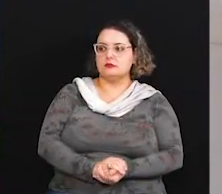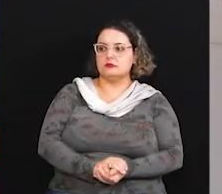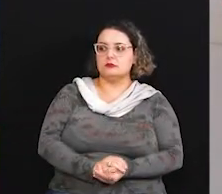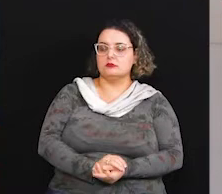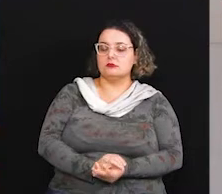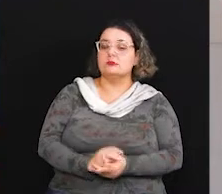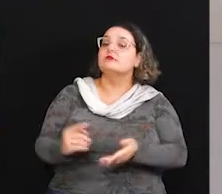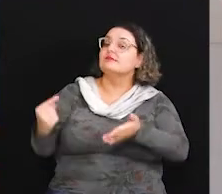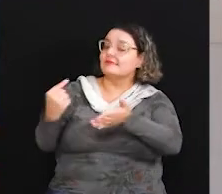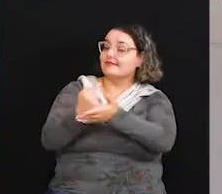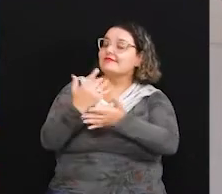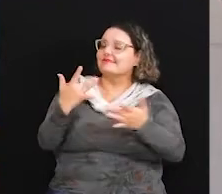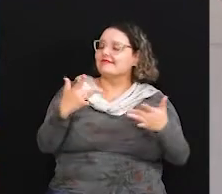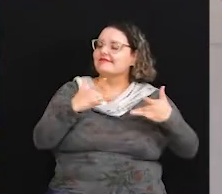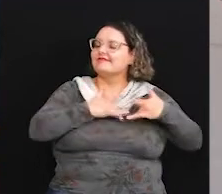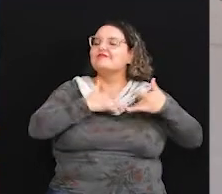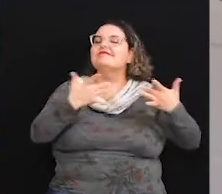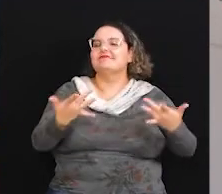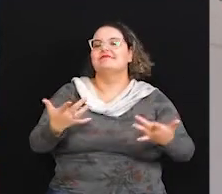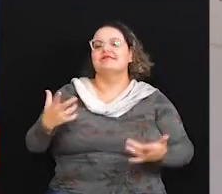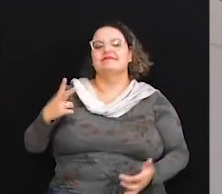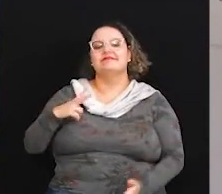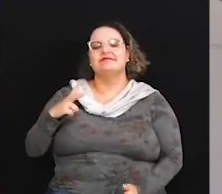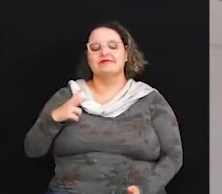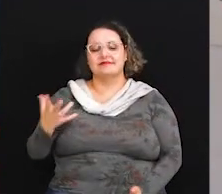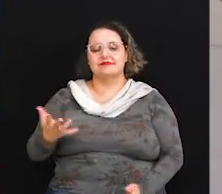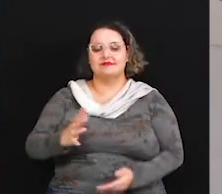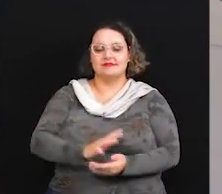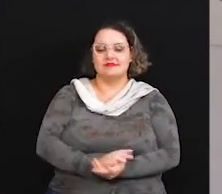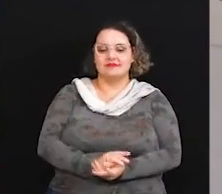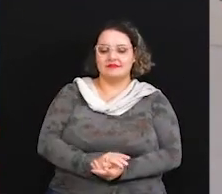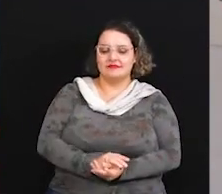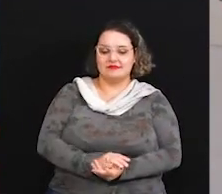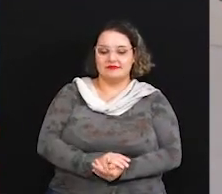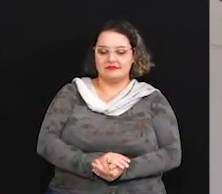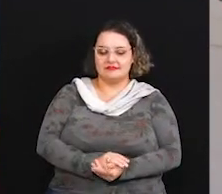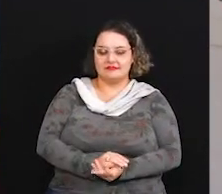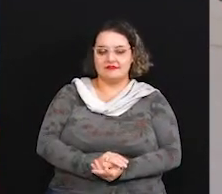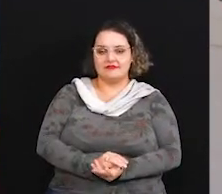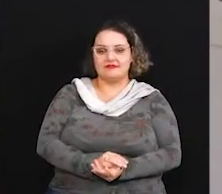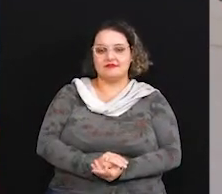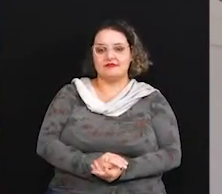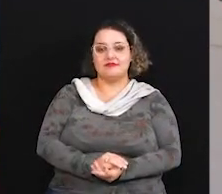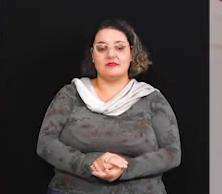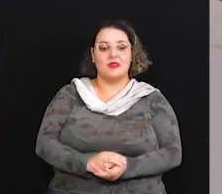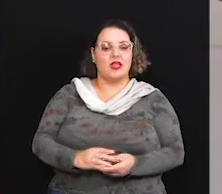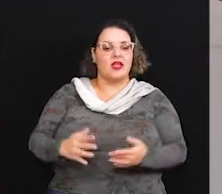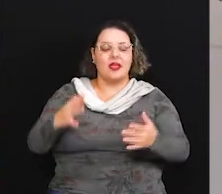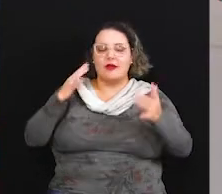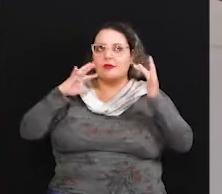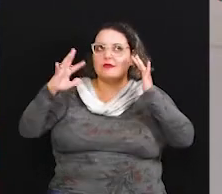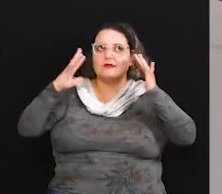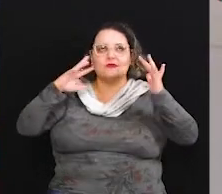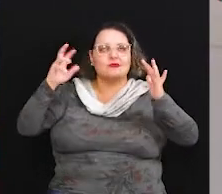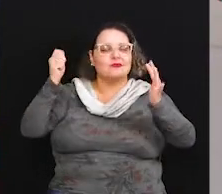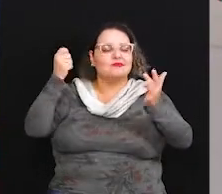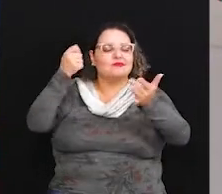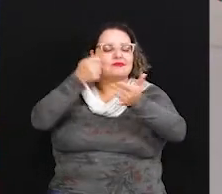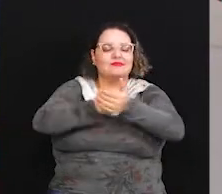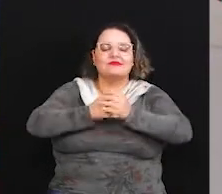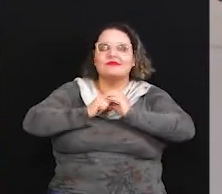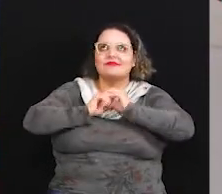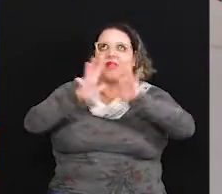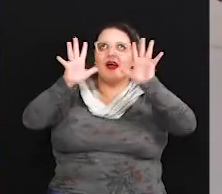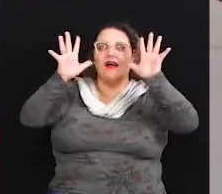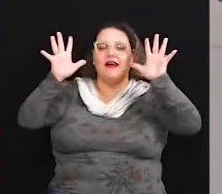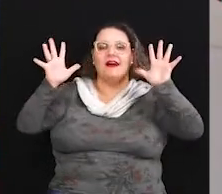É uma pergunta que você me toca muito, particularmente. Eu falo que eu fico super, assim, é uma grande realização para